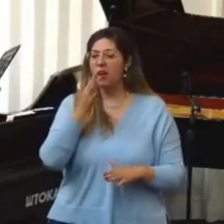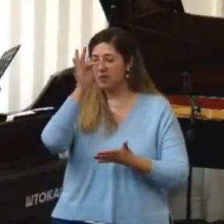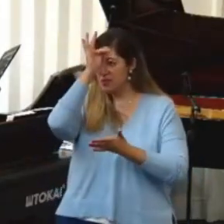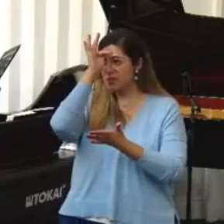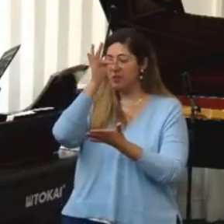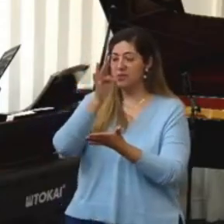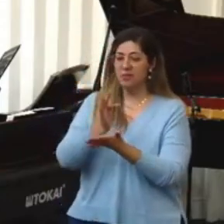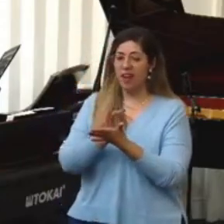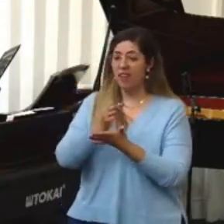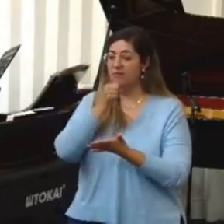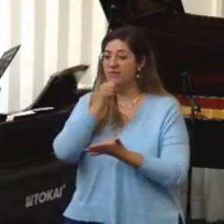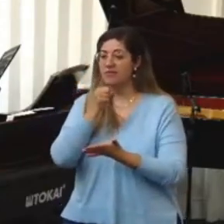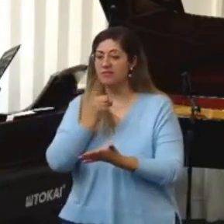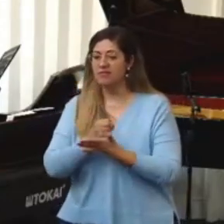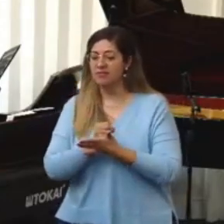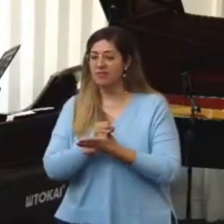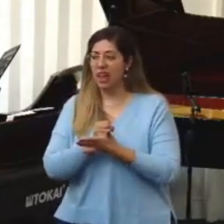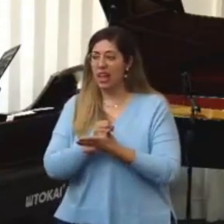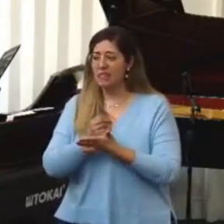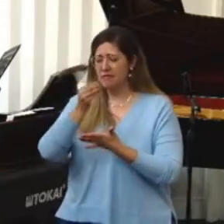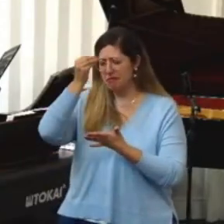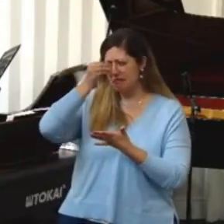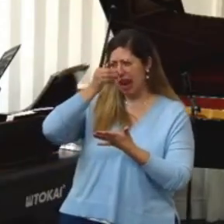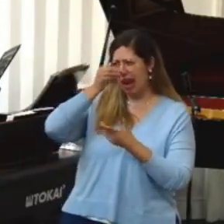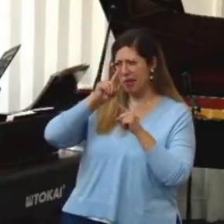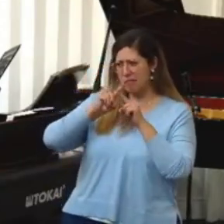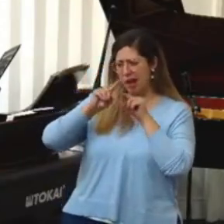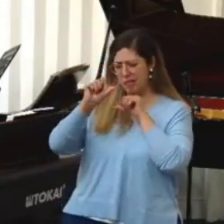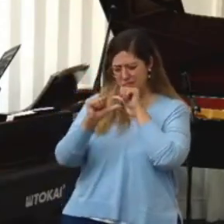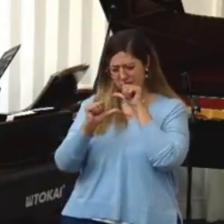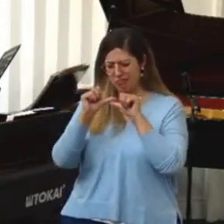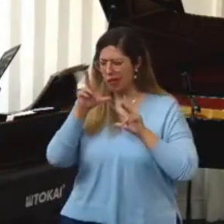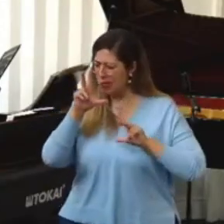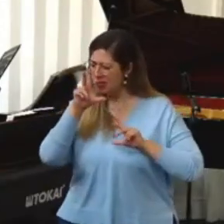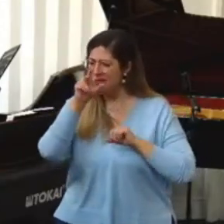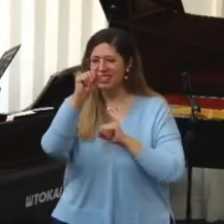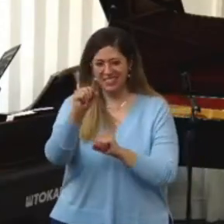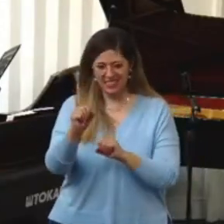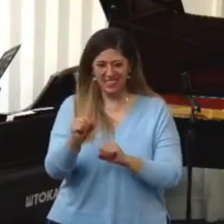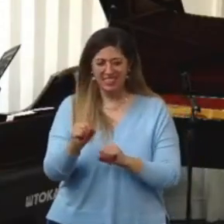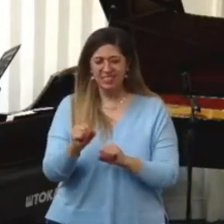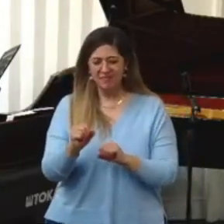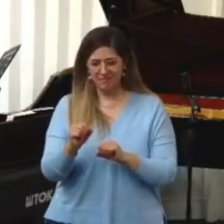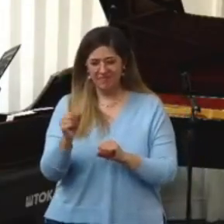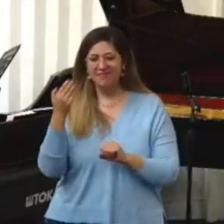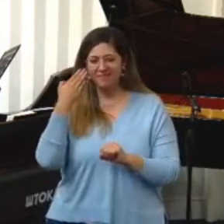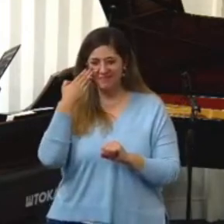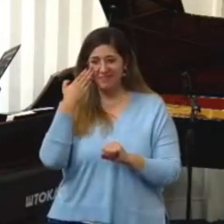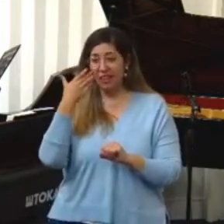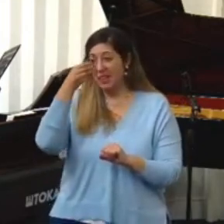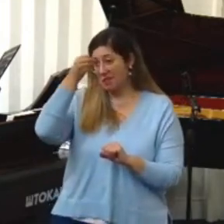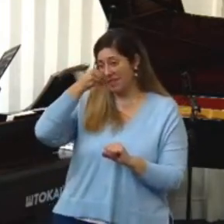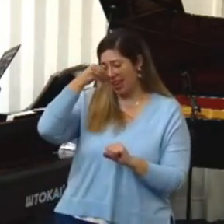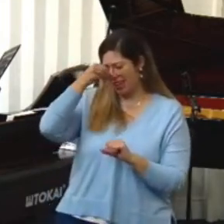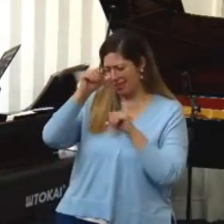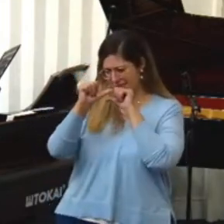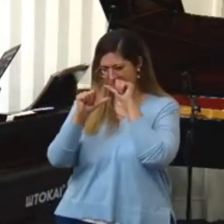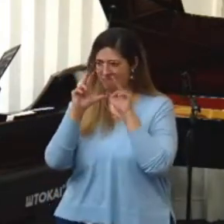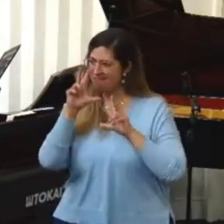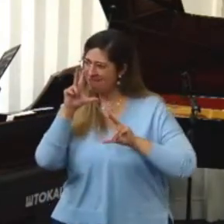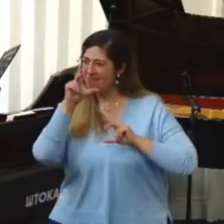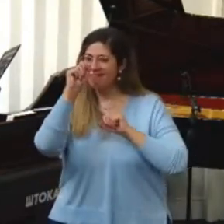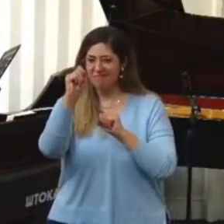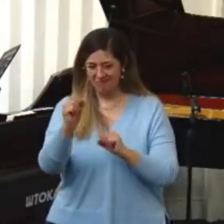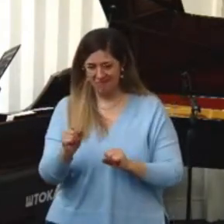da fraqueza tiraram força. Esse também poderia ser o tema aqui para o estudo de Sansão. Da fraqueza